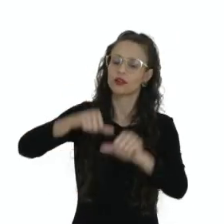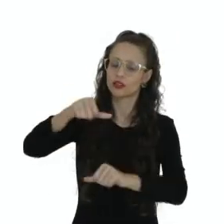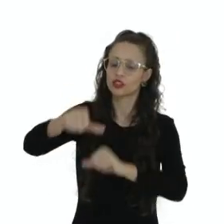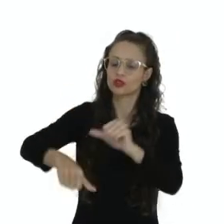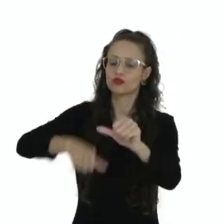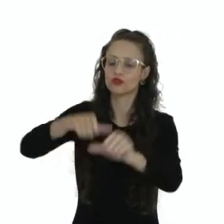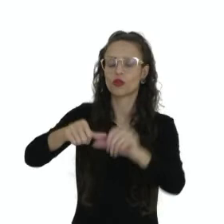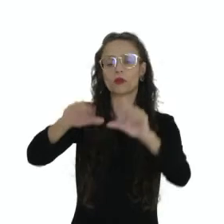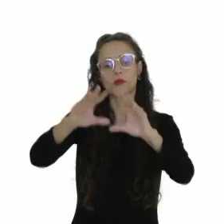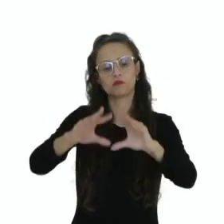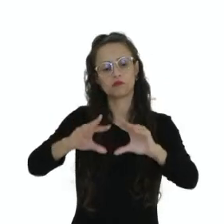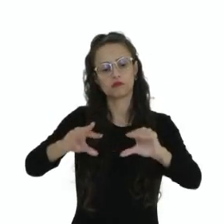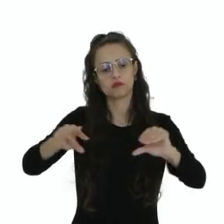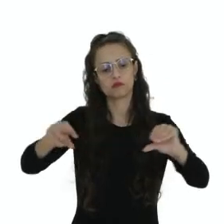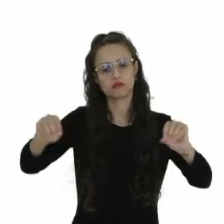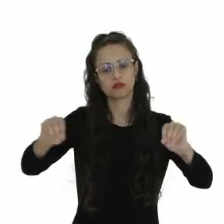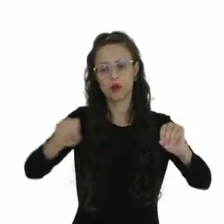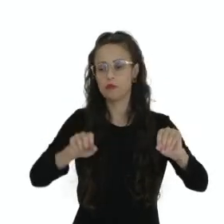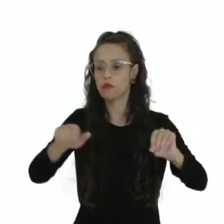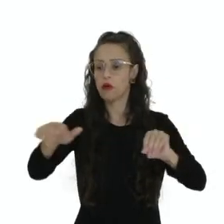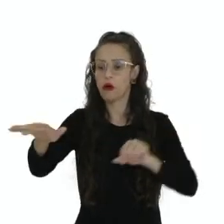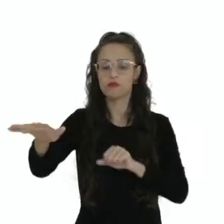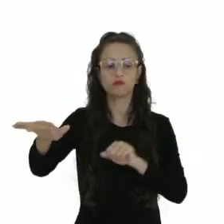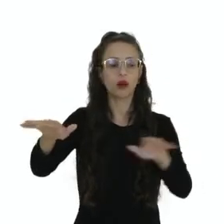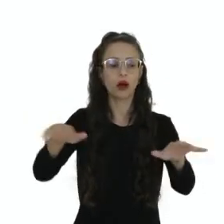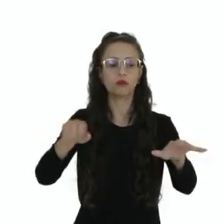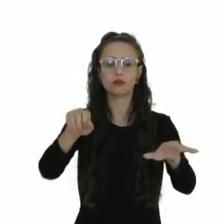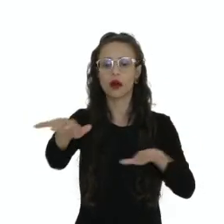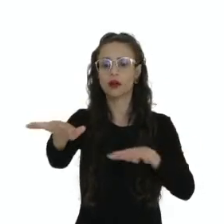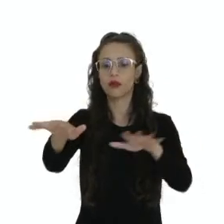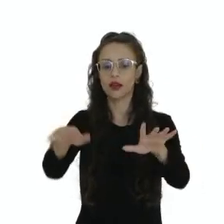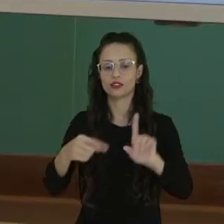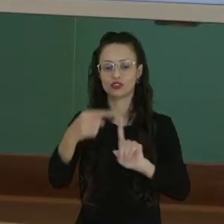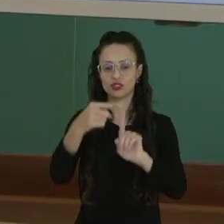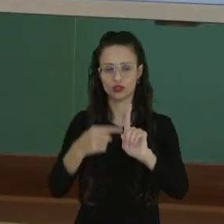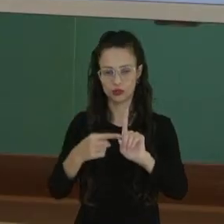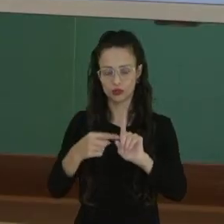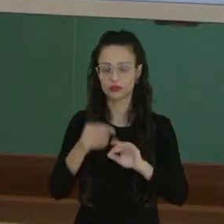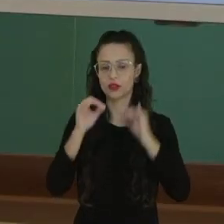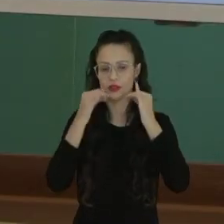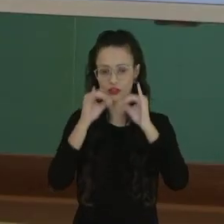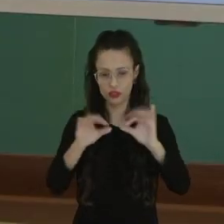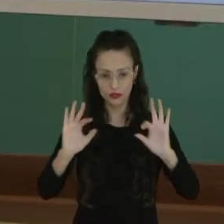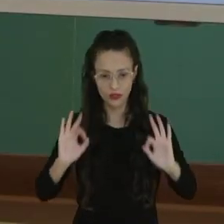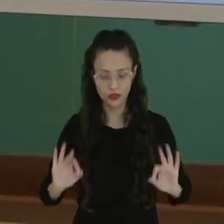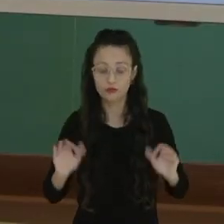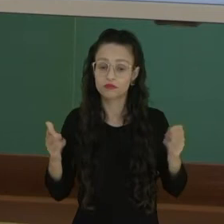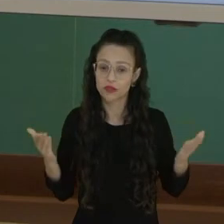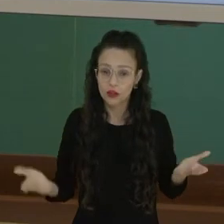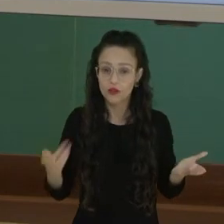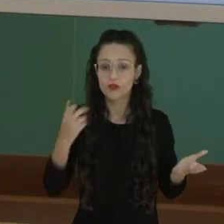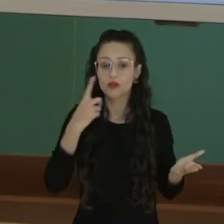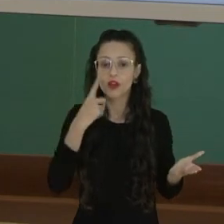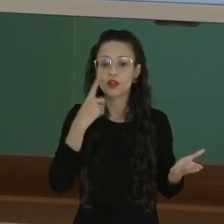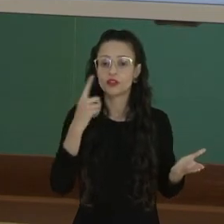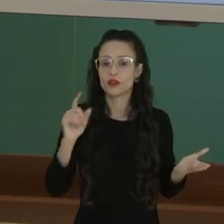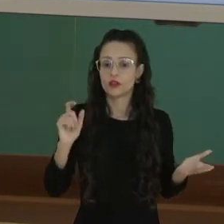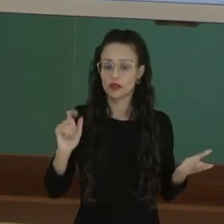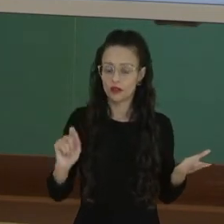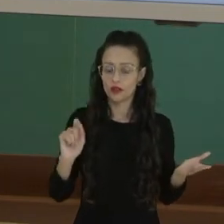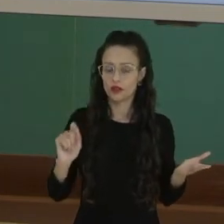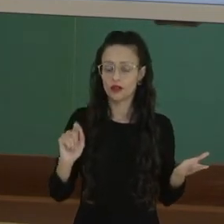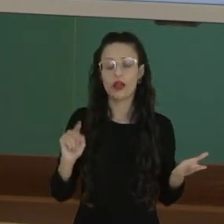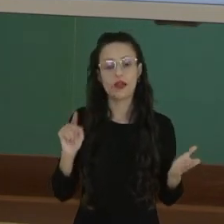se dissipa de um ou outros tipos de energia, certo? Então vejam que